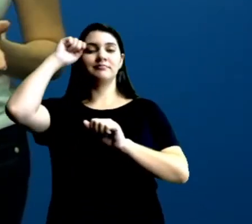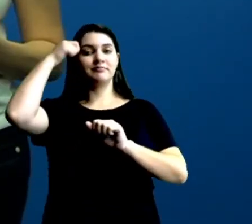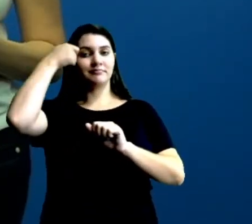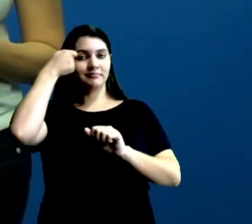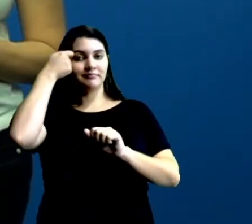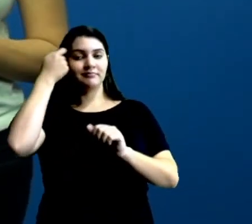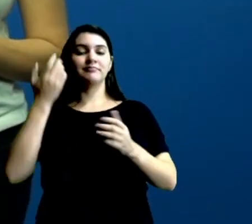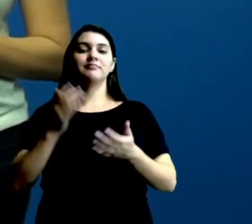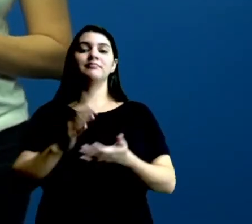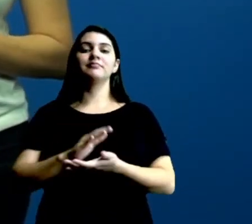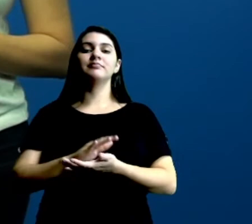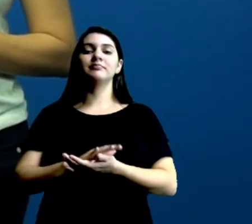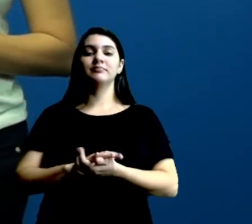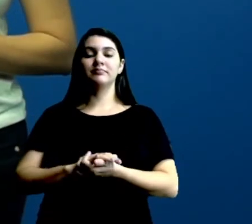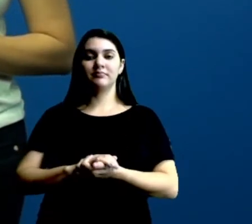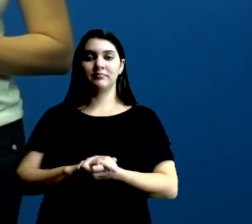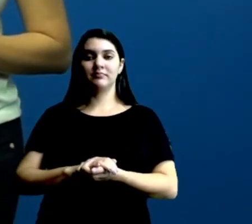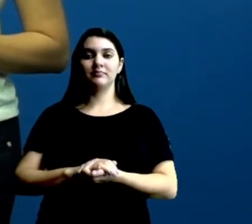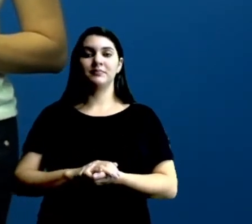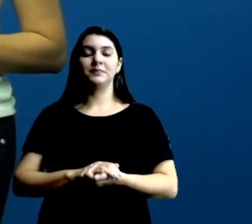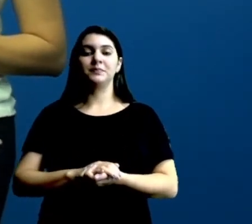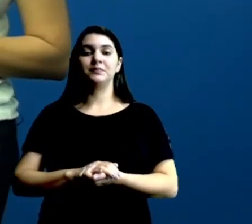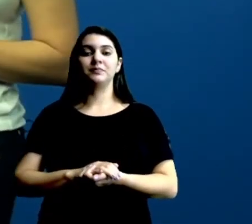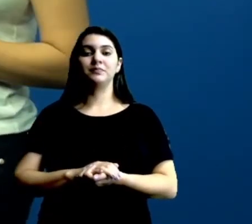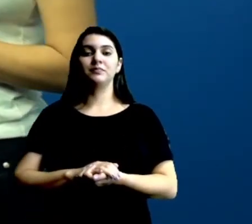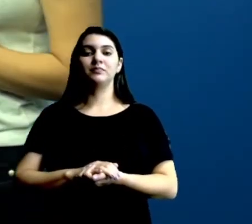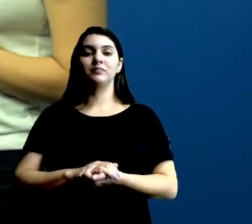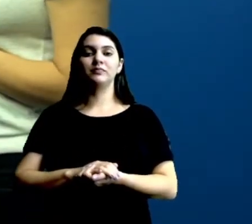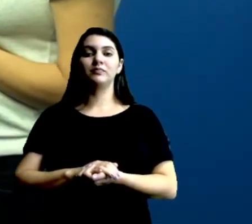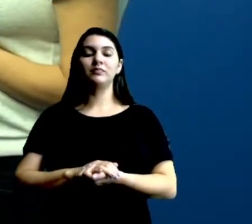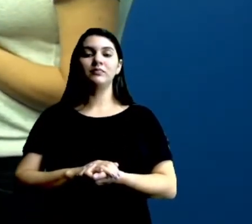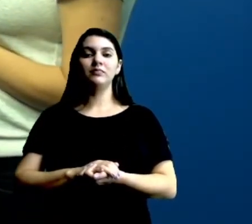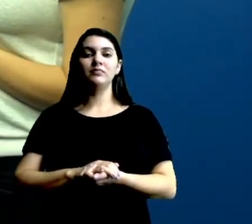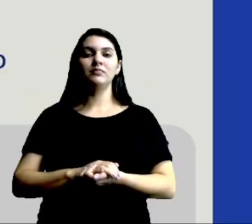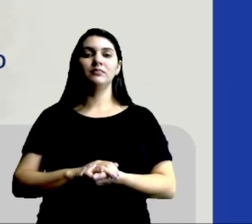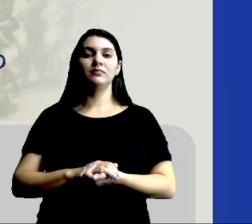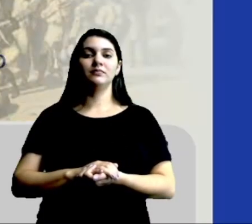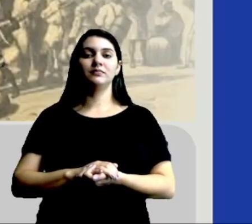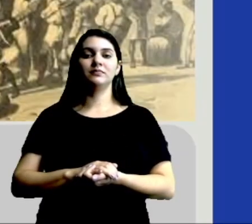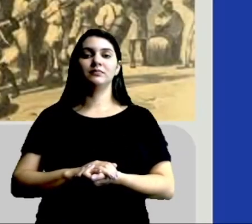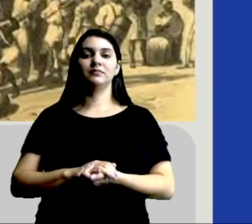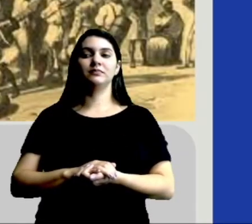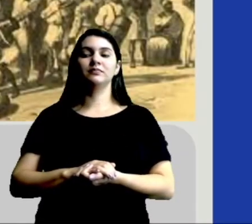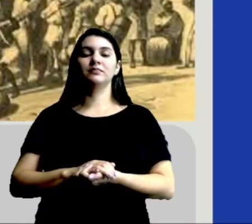Dos indígenas, trocaram para os africanos.